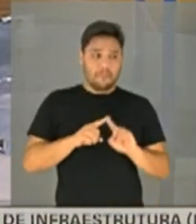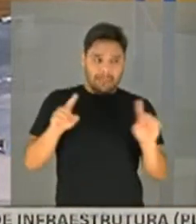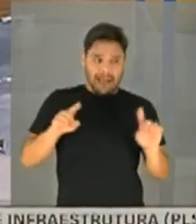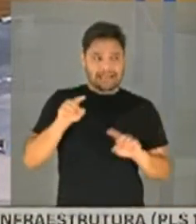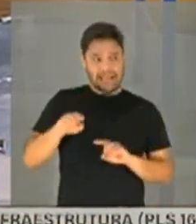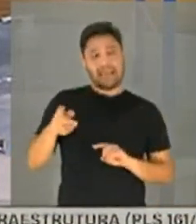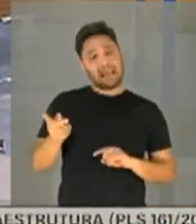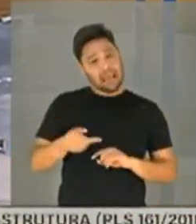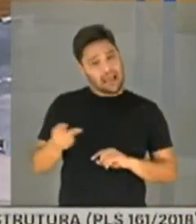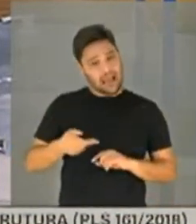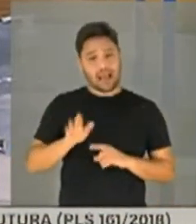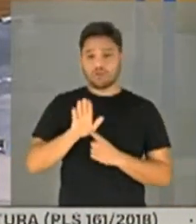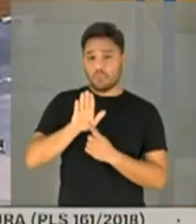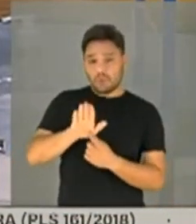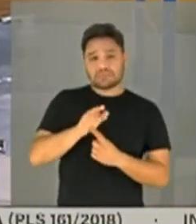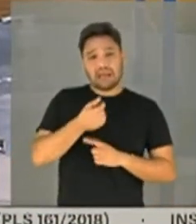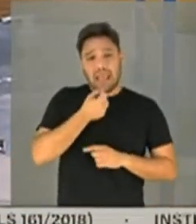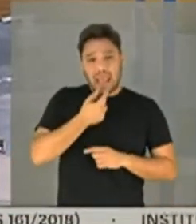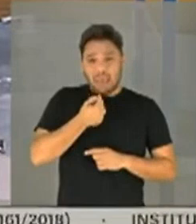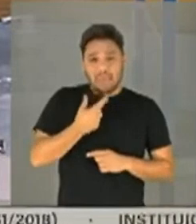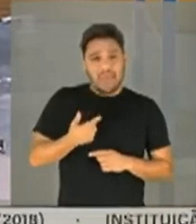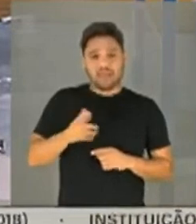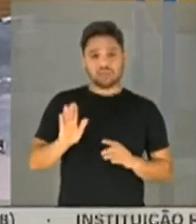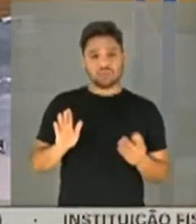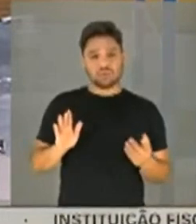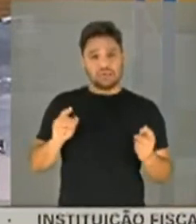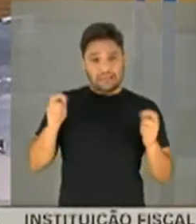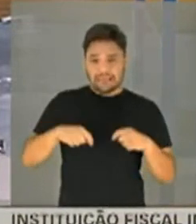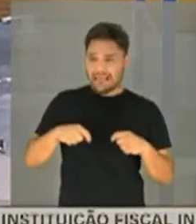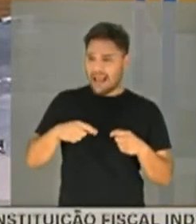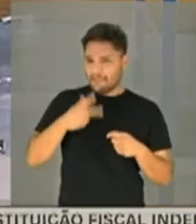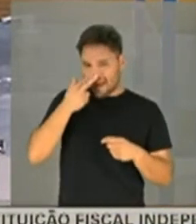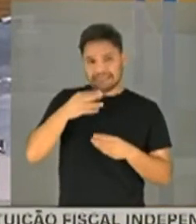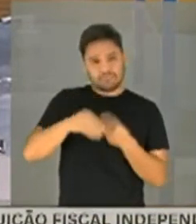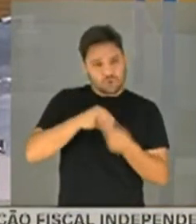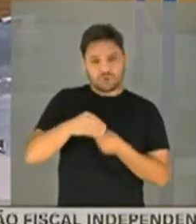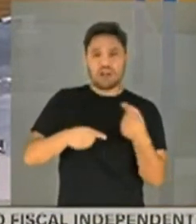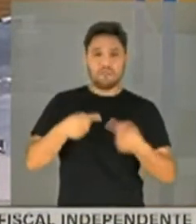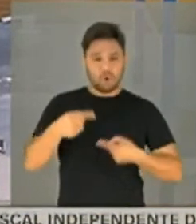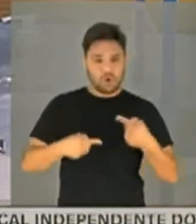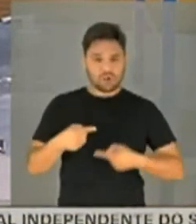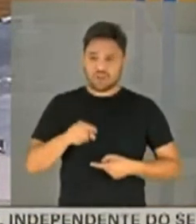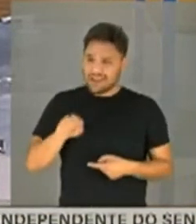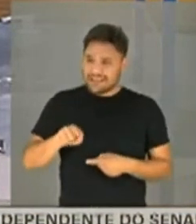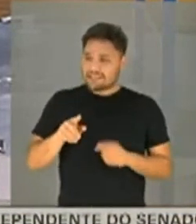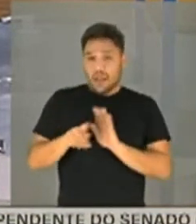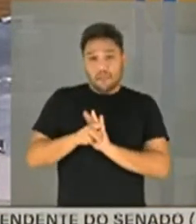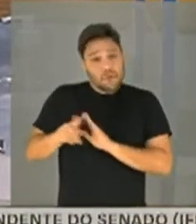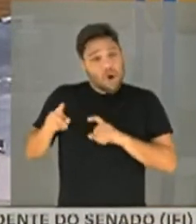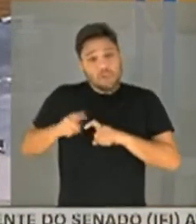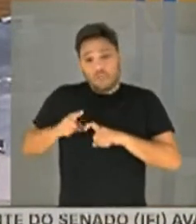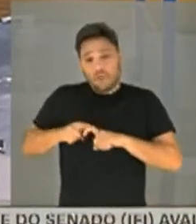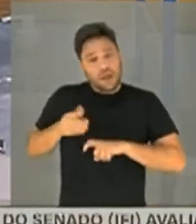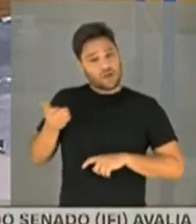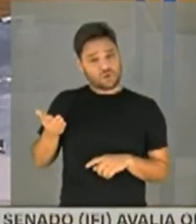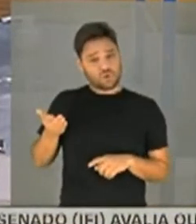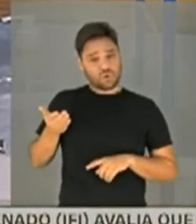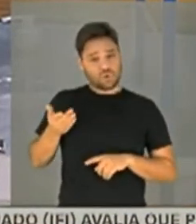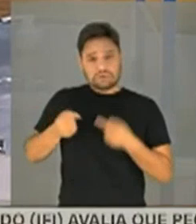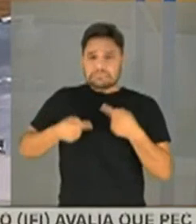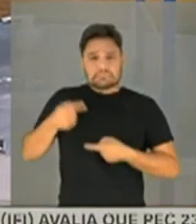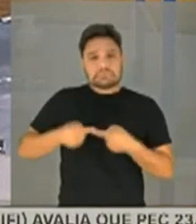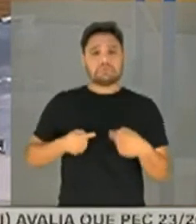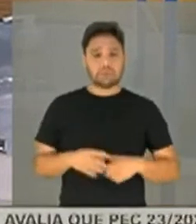equivoca em mostrar um remédio, ajuda a politizar isso. Isso é coisa dos médicos, que travam